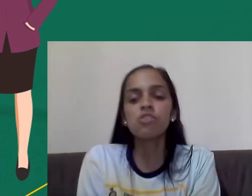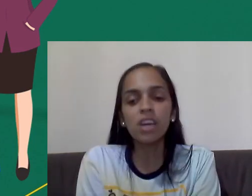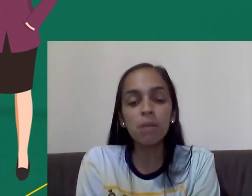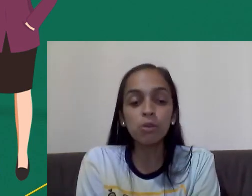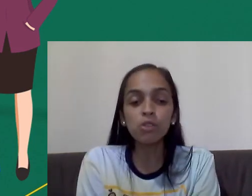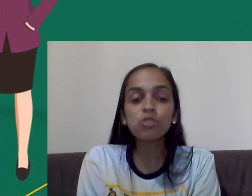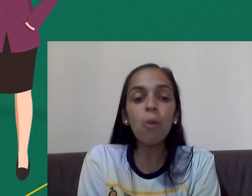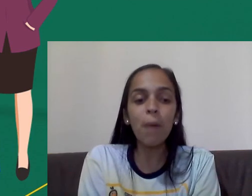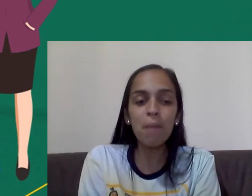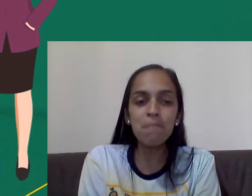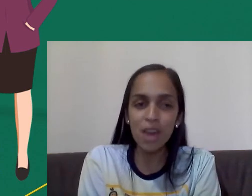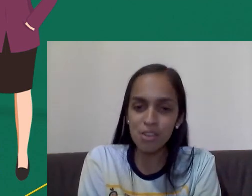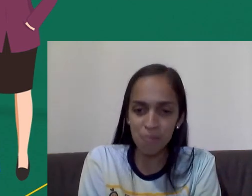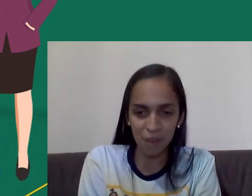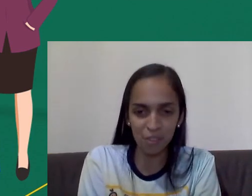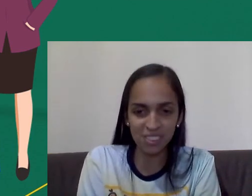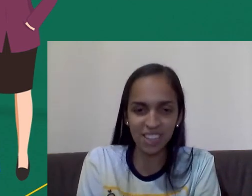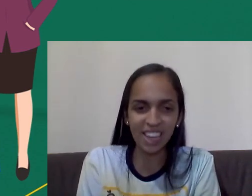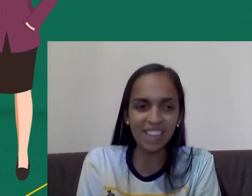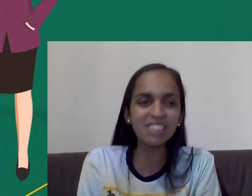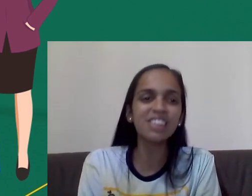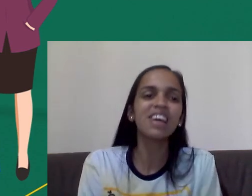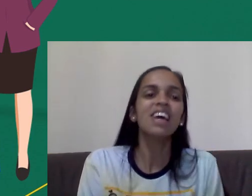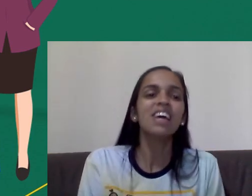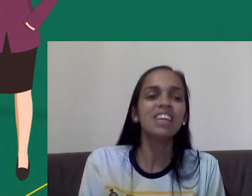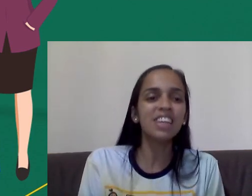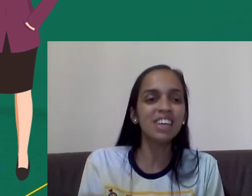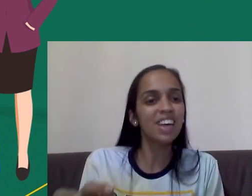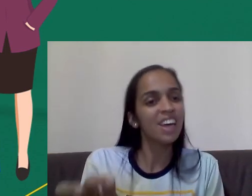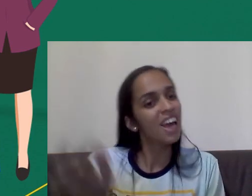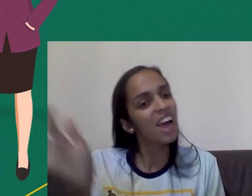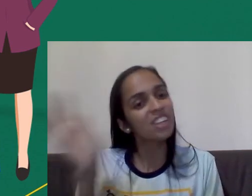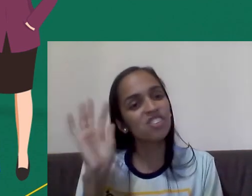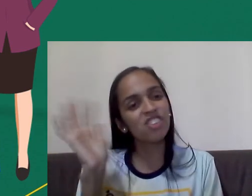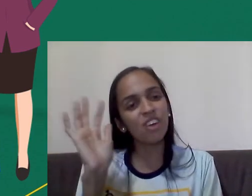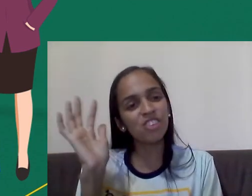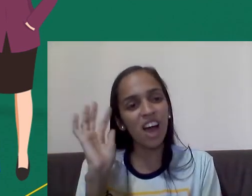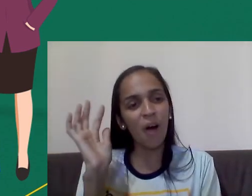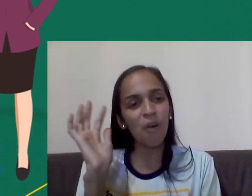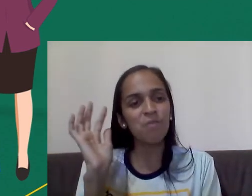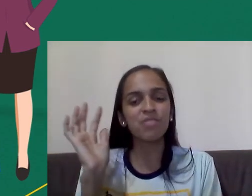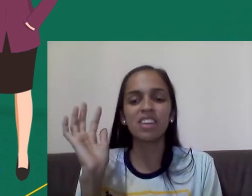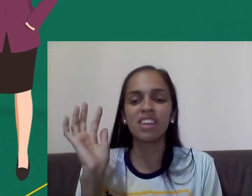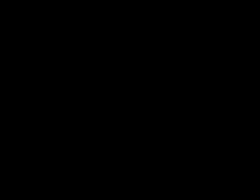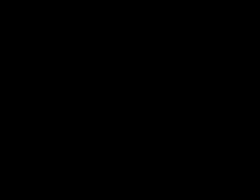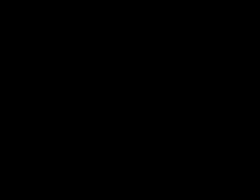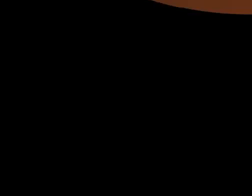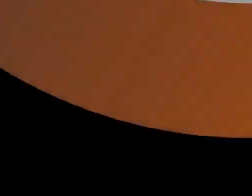Deixo aqui meu super beijo para vocês e tchau, tchau.